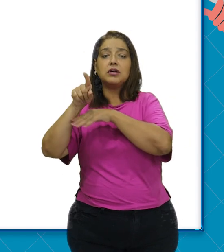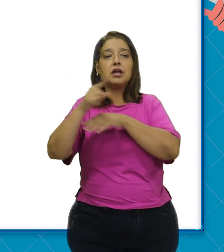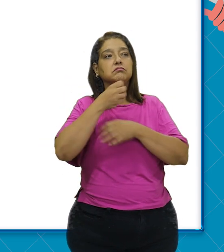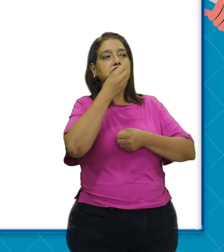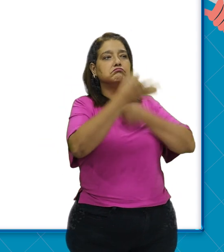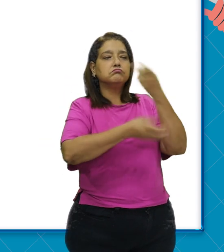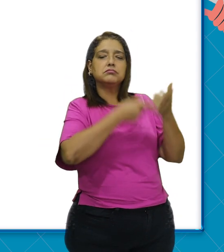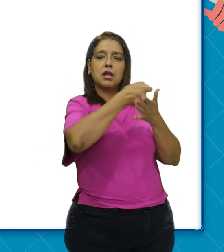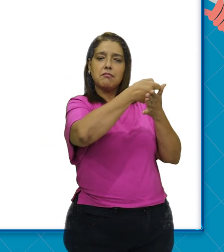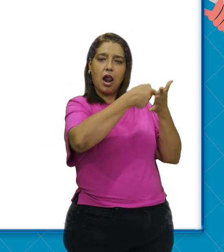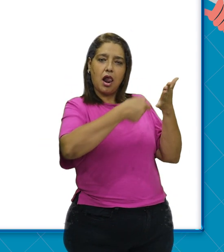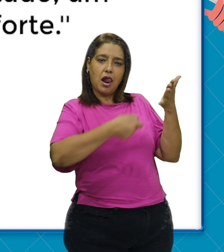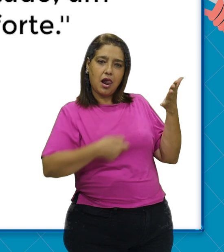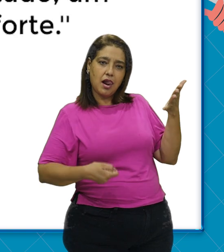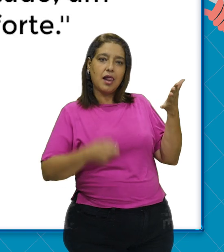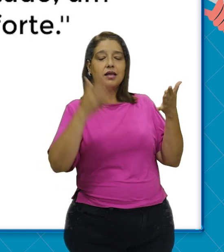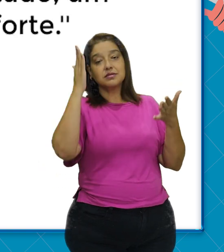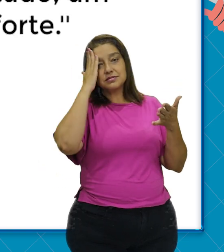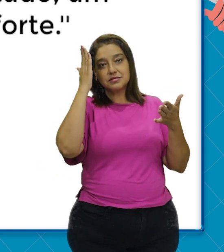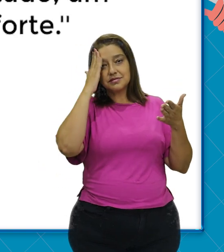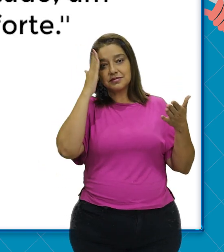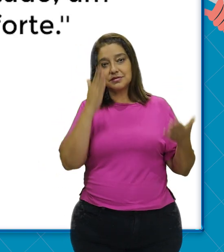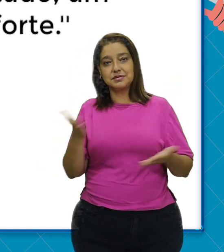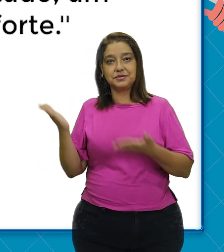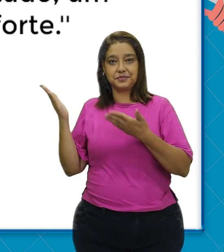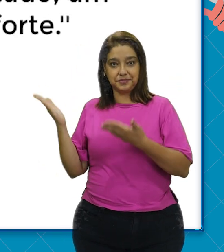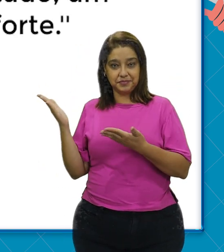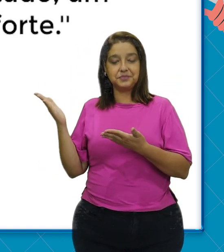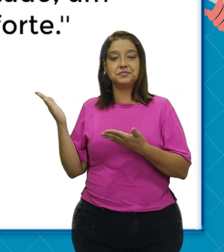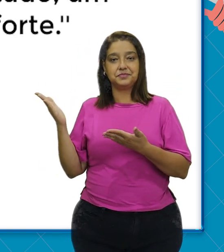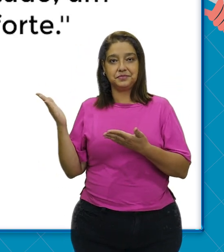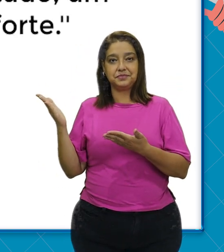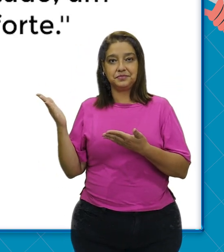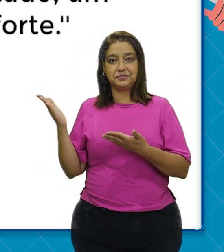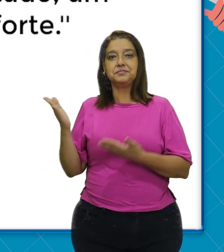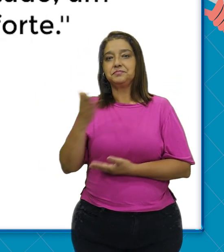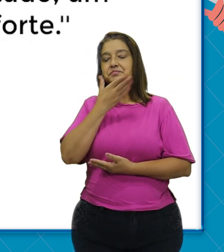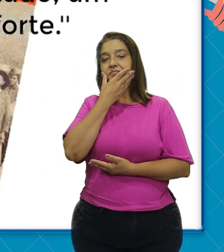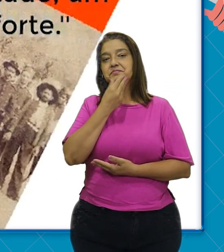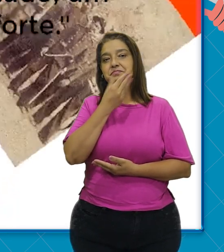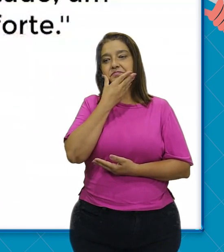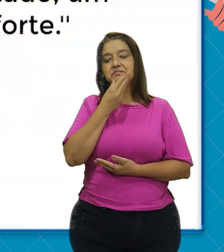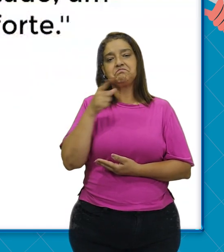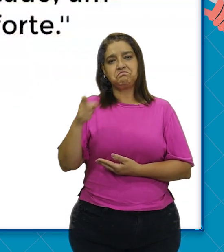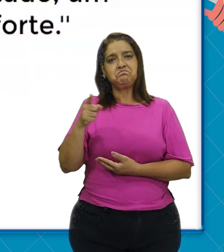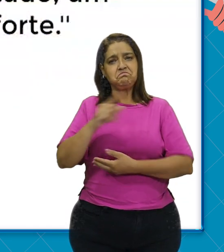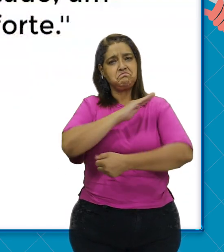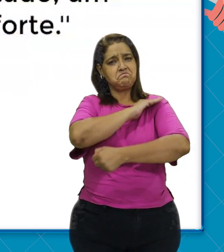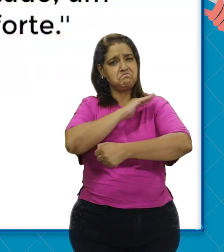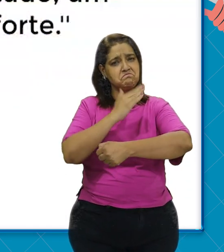Sertões, onde afirma que o sertanejo é, antes de tudo, um forte.